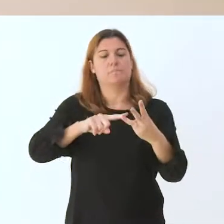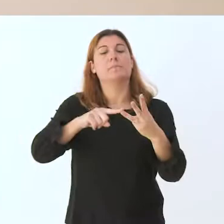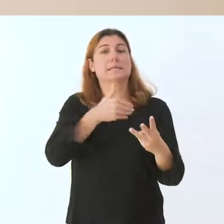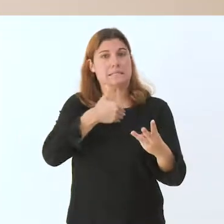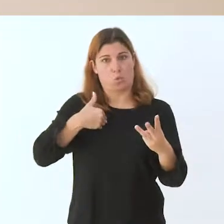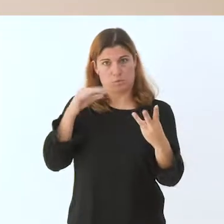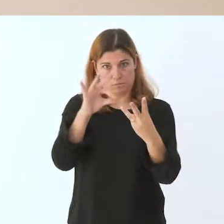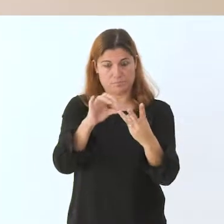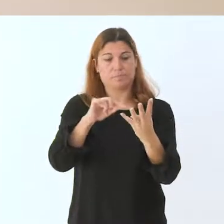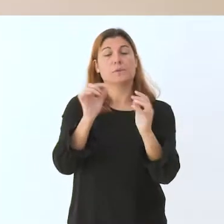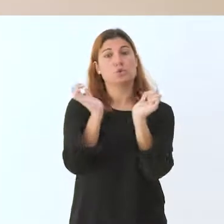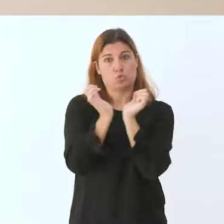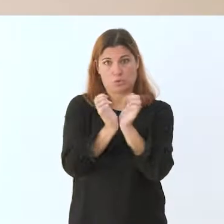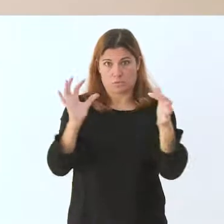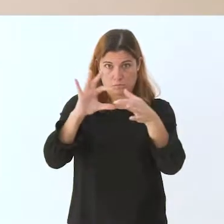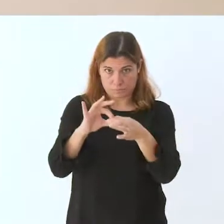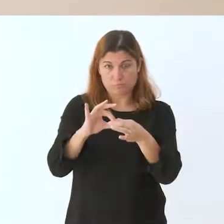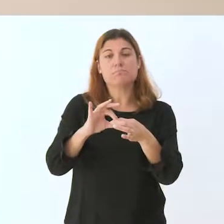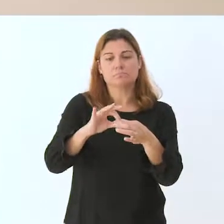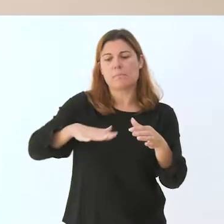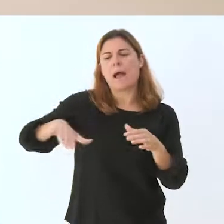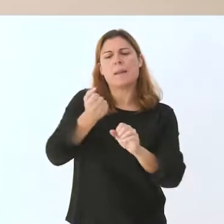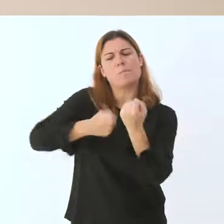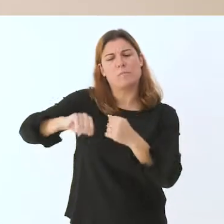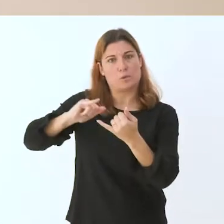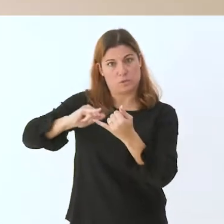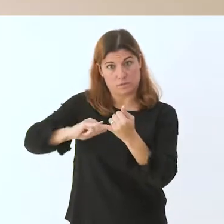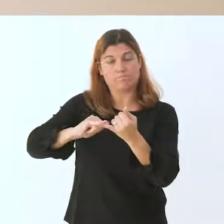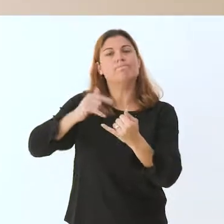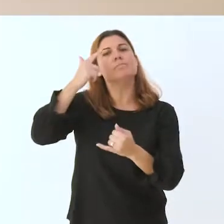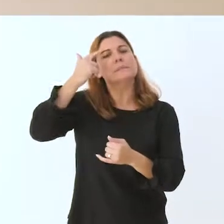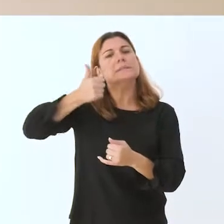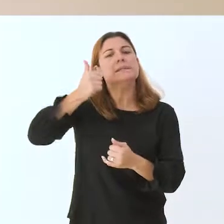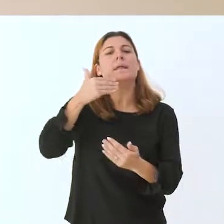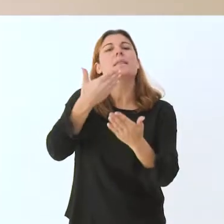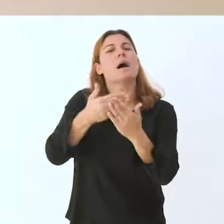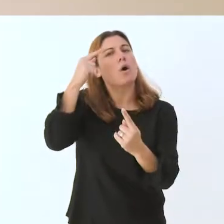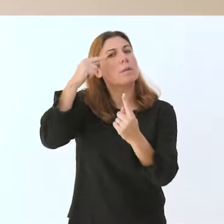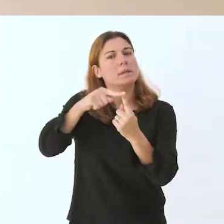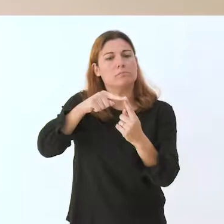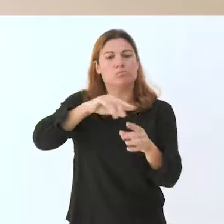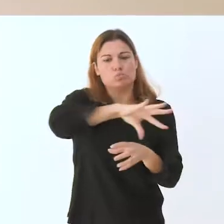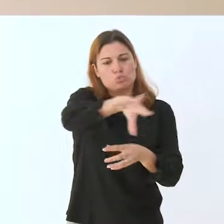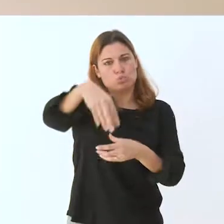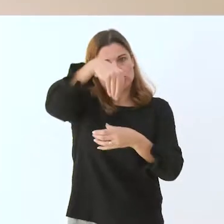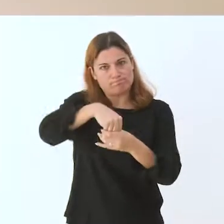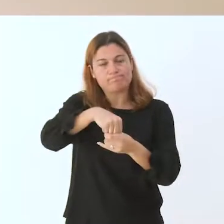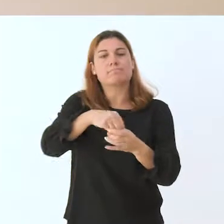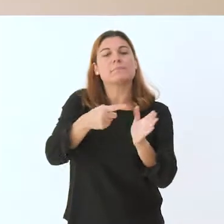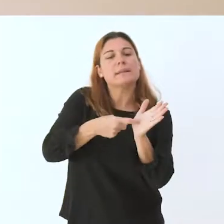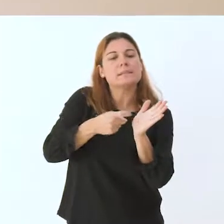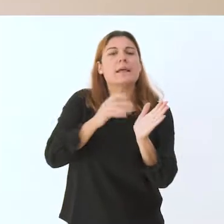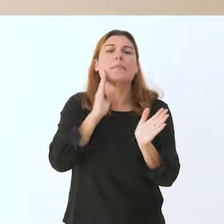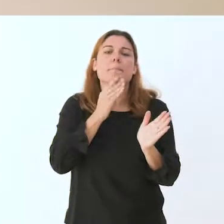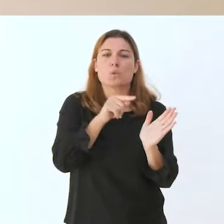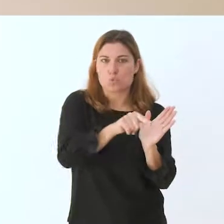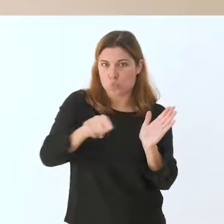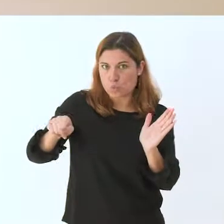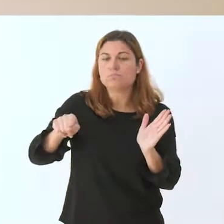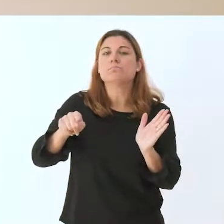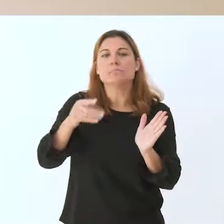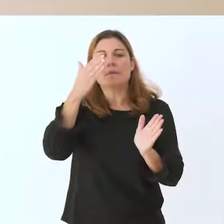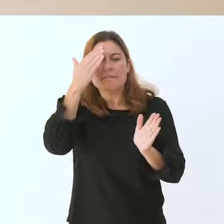Finanças, Saúde, Segurança Social e Movimento Associativo. Procura, assim, contextualizá-las de acordo com as necessidades